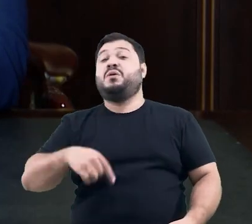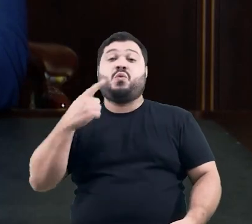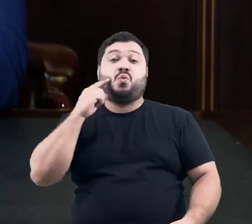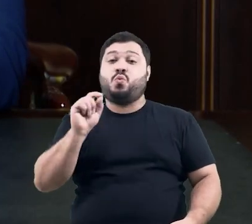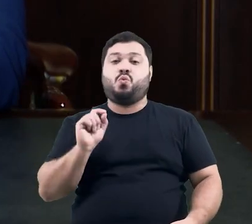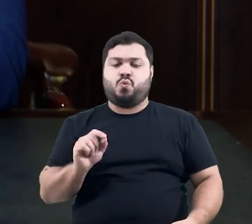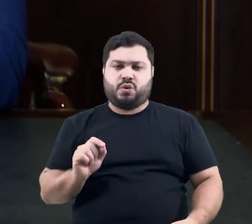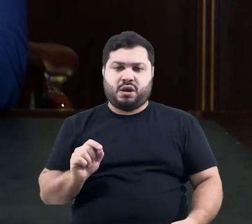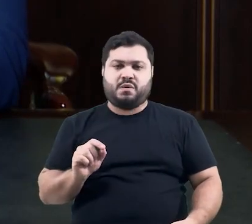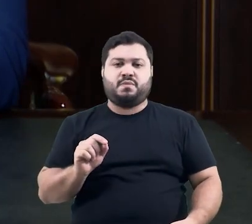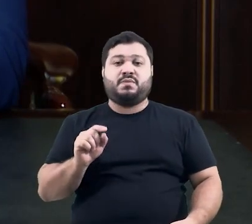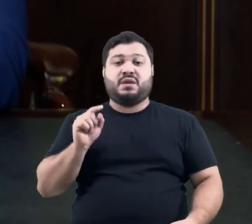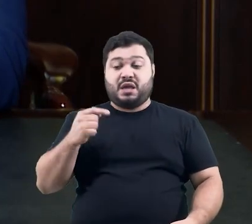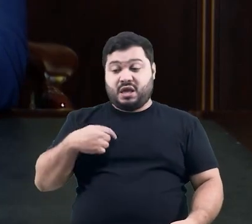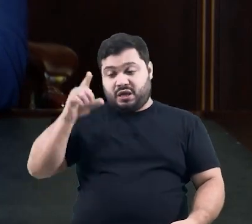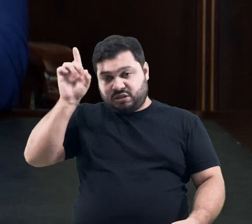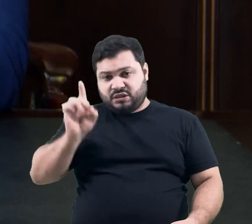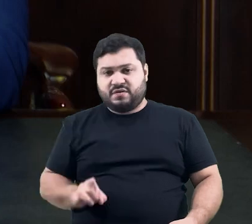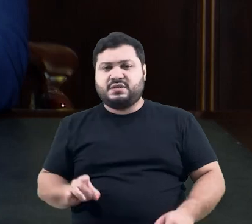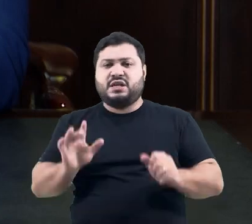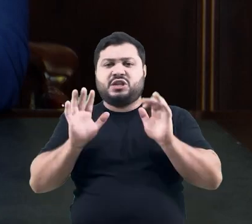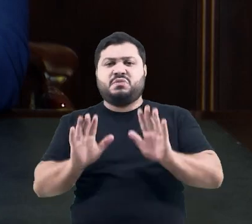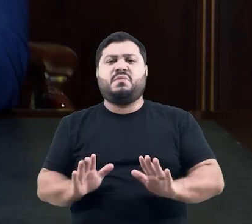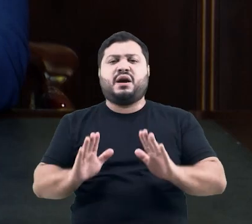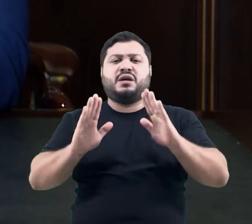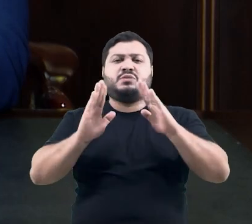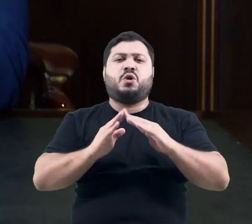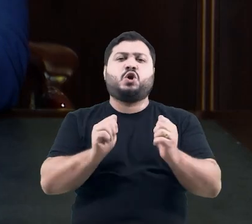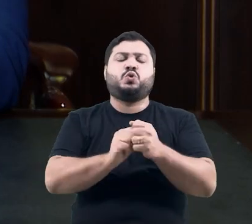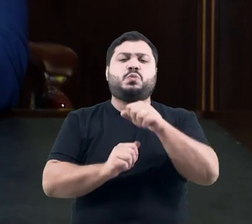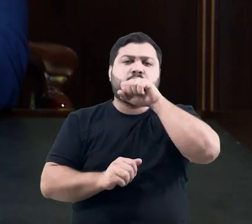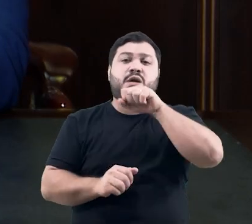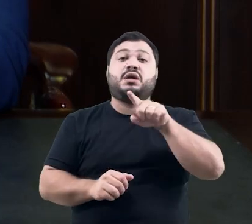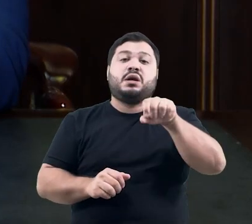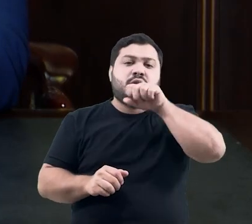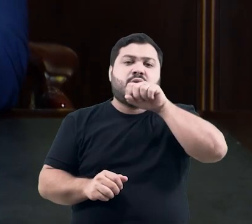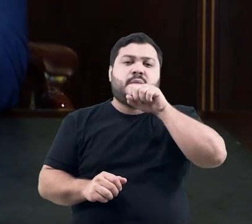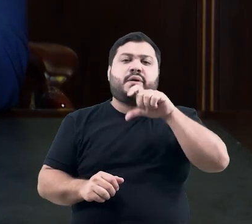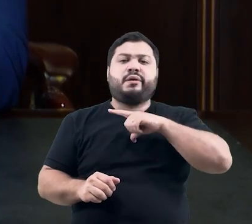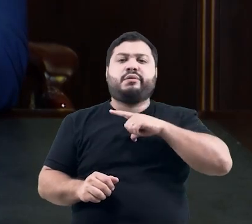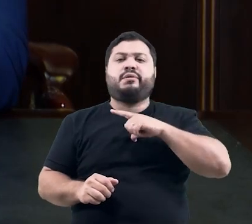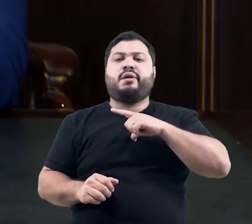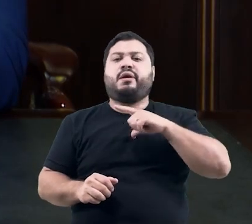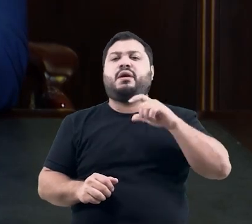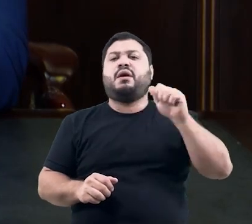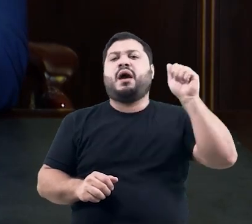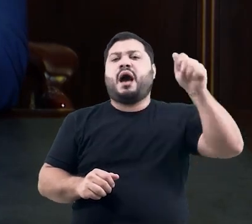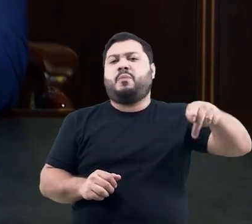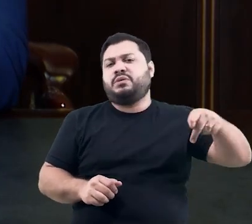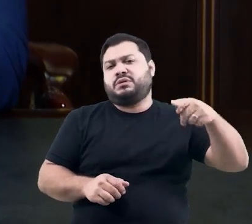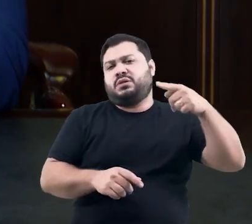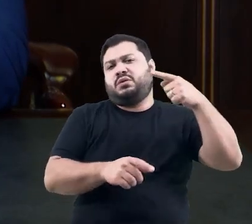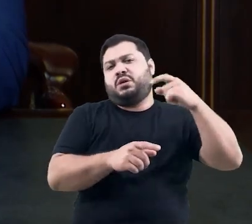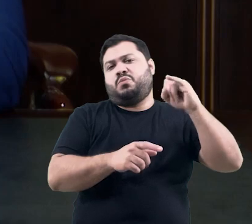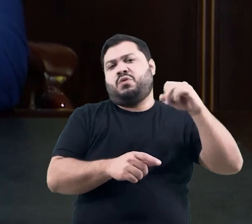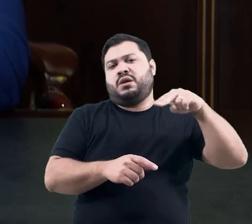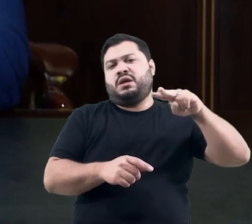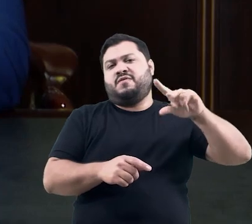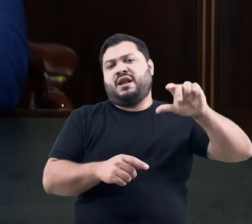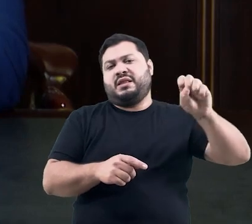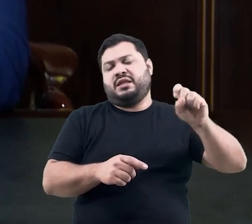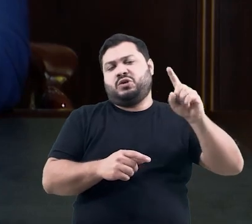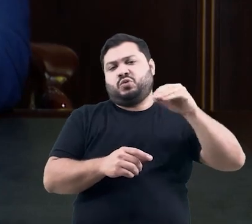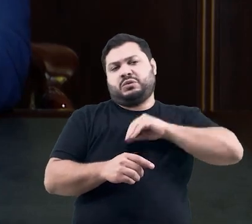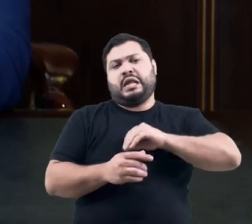pessimismo processual, no sentido de que ele é deficiente, mas mora, por exemplo, com a mãe, e a mãe está recebendo um benefício de aposentadoria